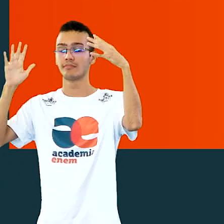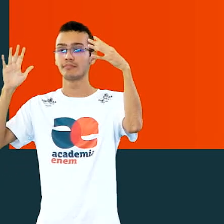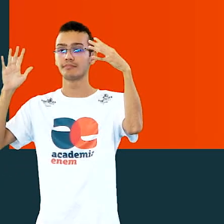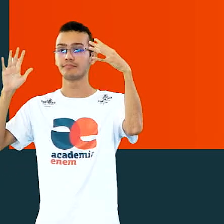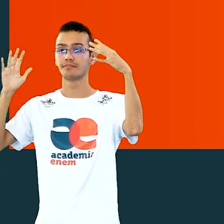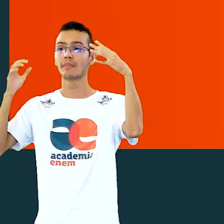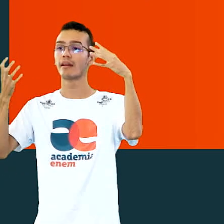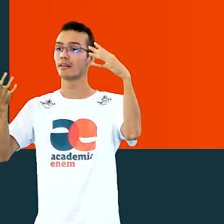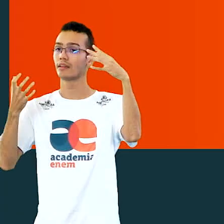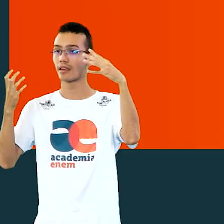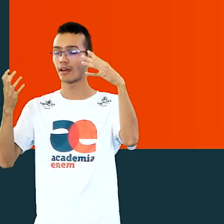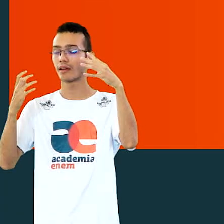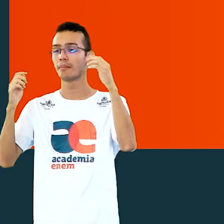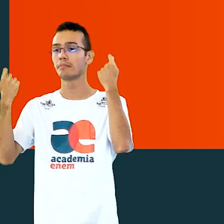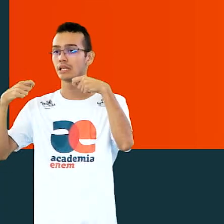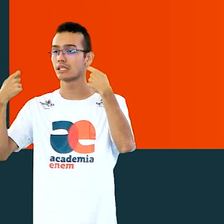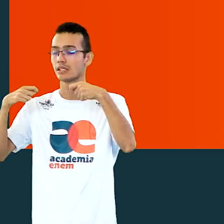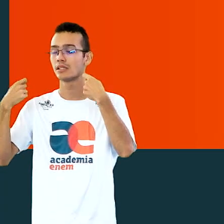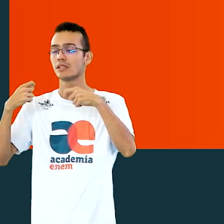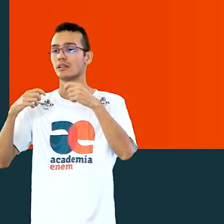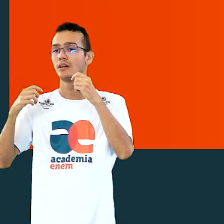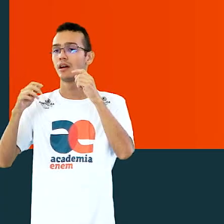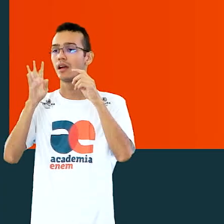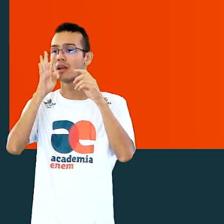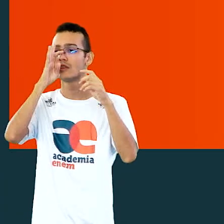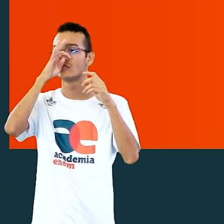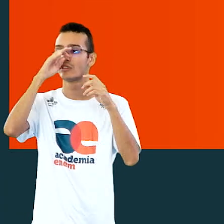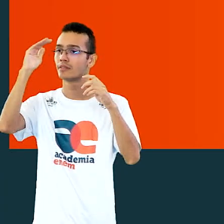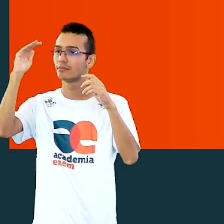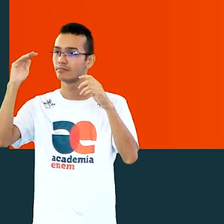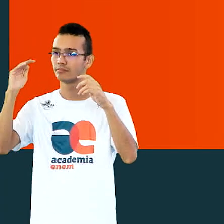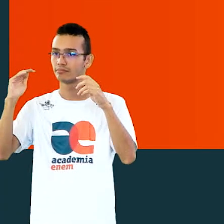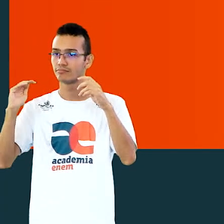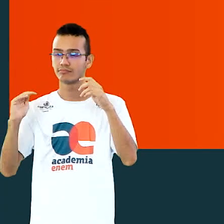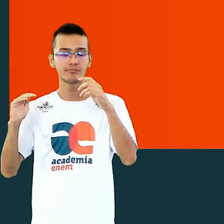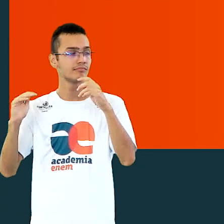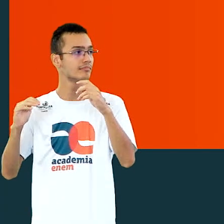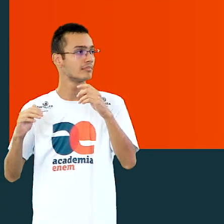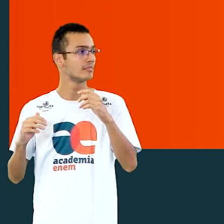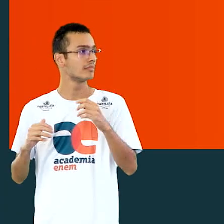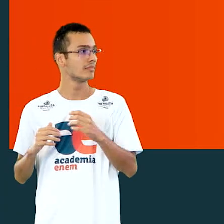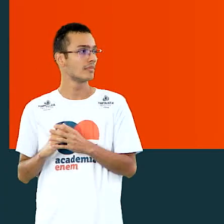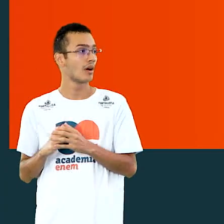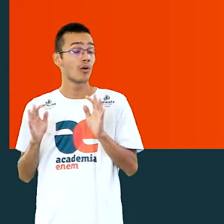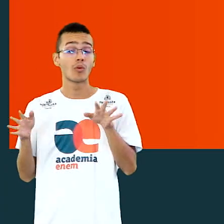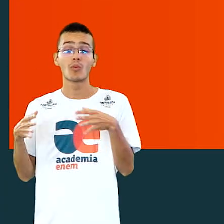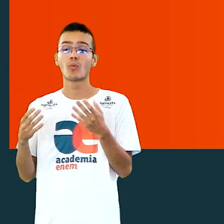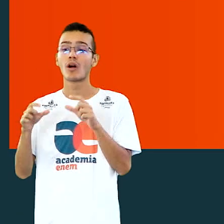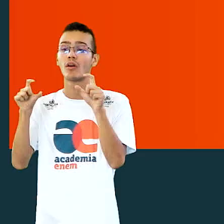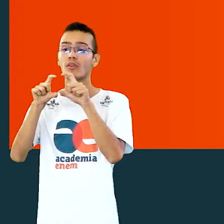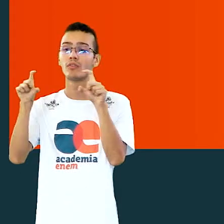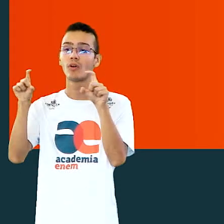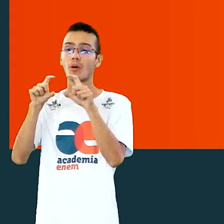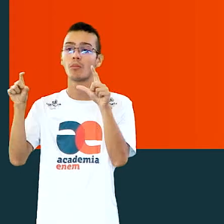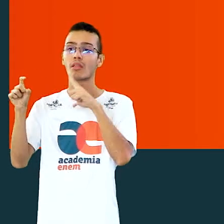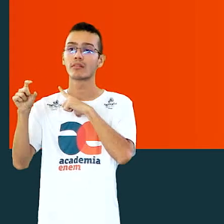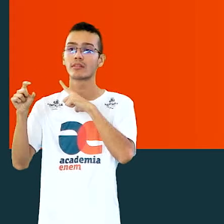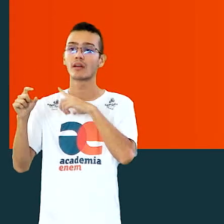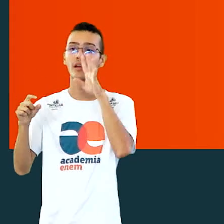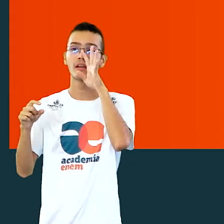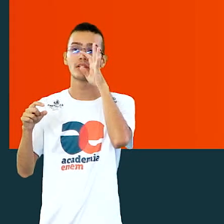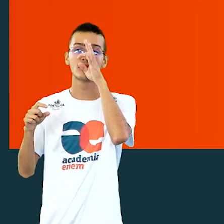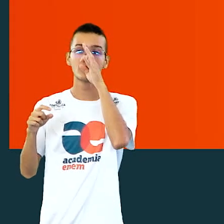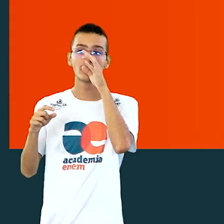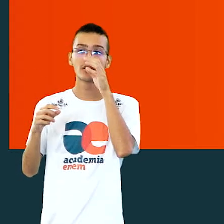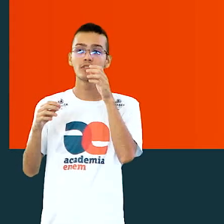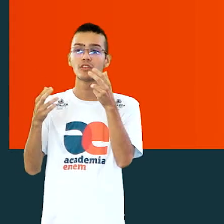da lâmpada. Qual é a fórmula que envolve resistência que nós fizemos na questão